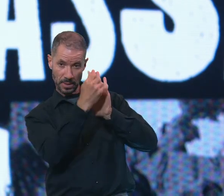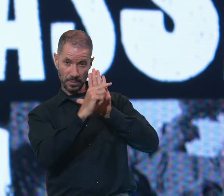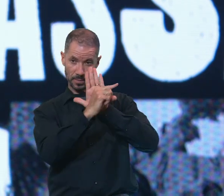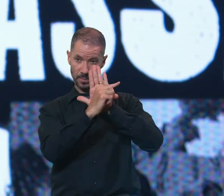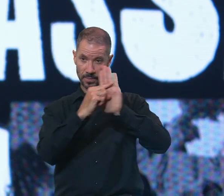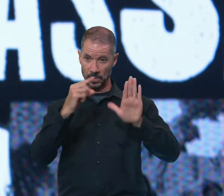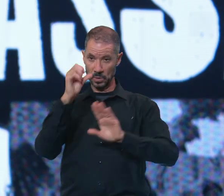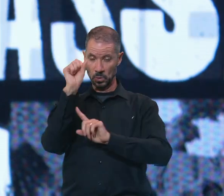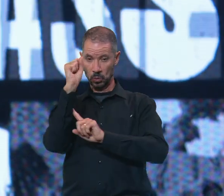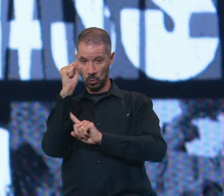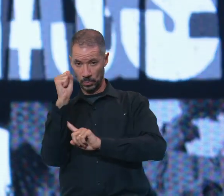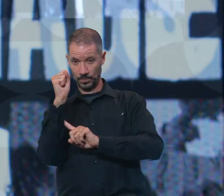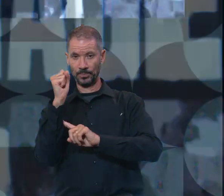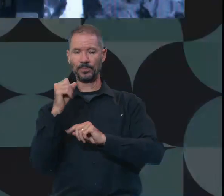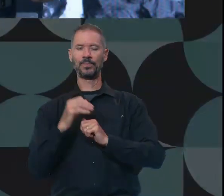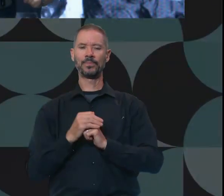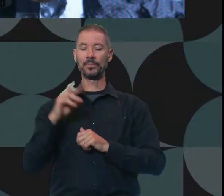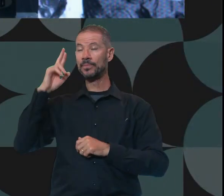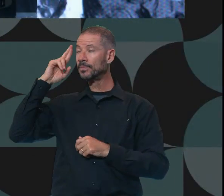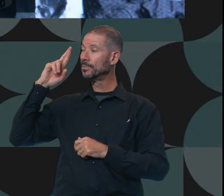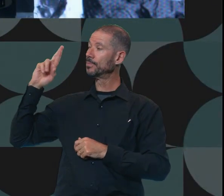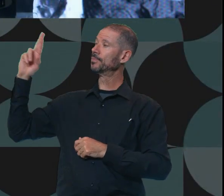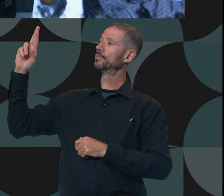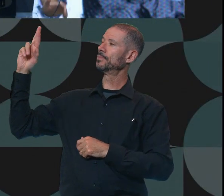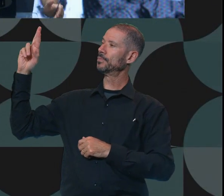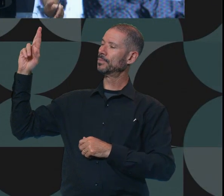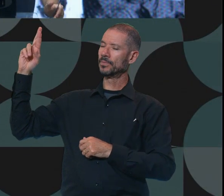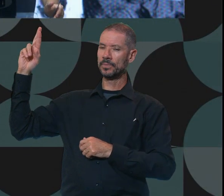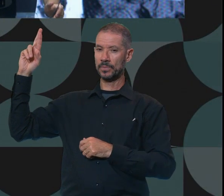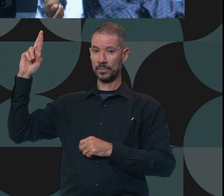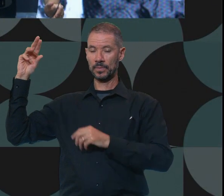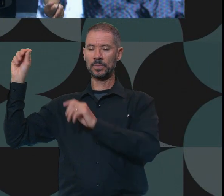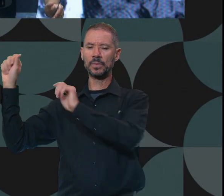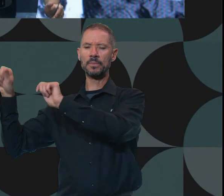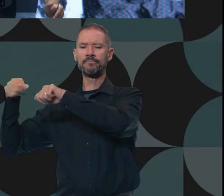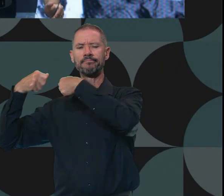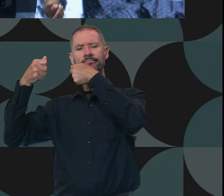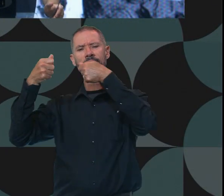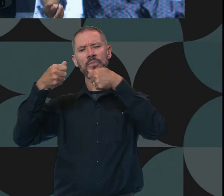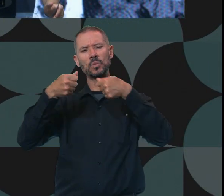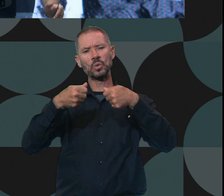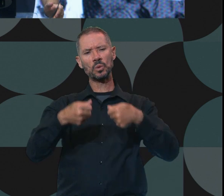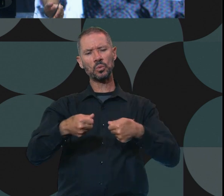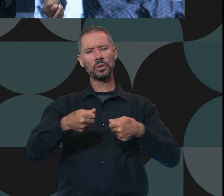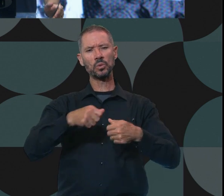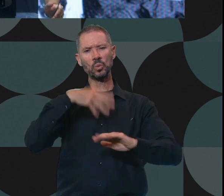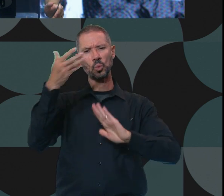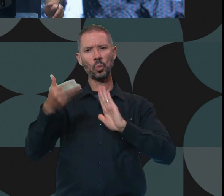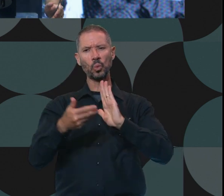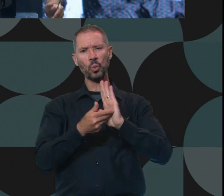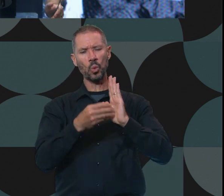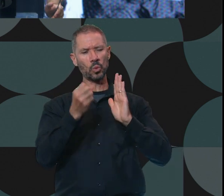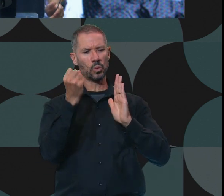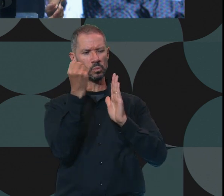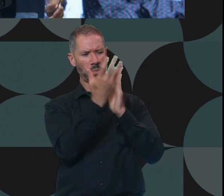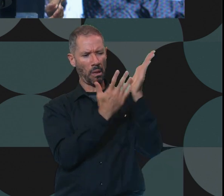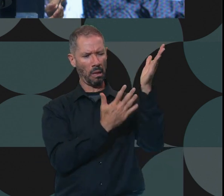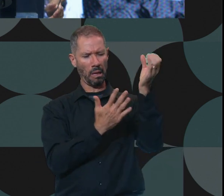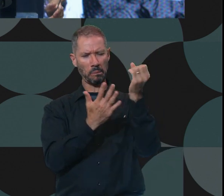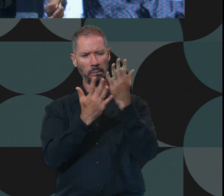versículo 8. Diz assim: o Senhor lhe está retribuindo por todo o sangue derramado no clã de